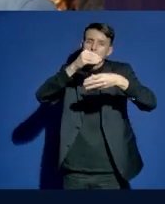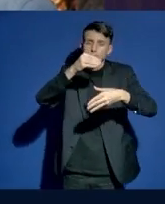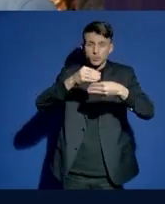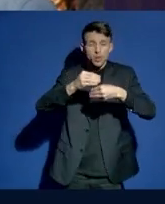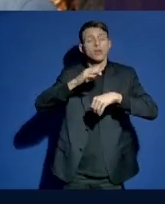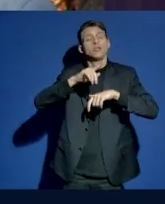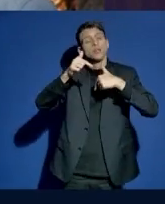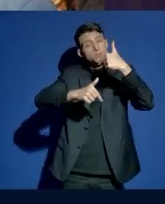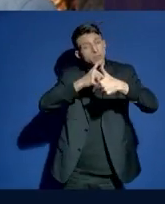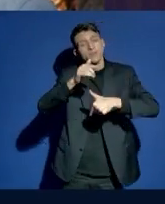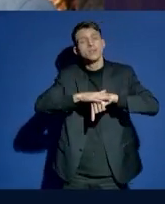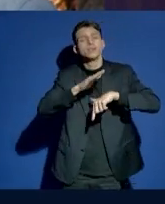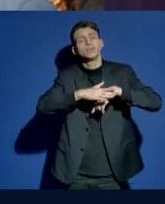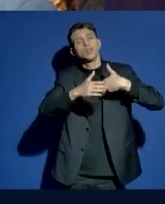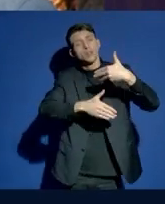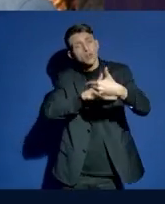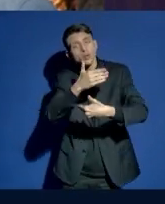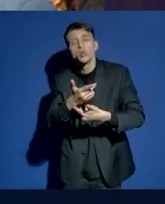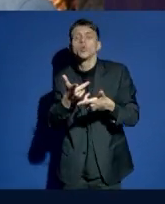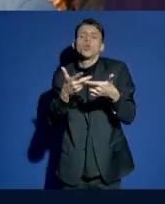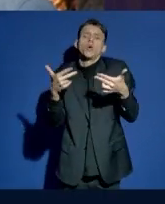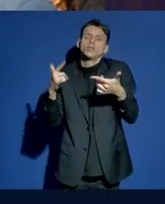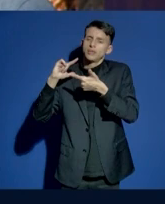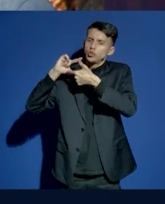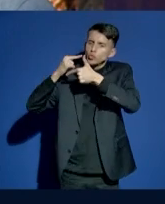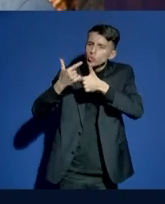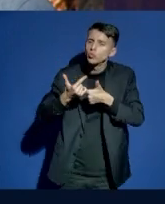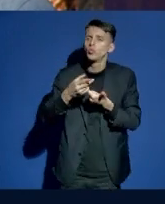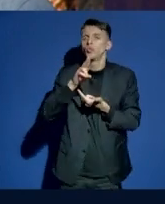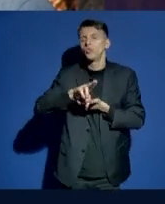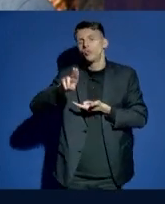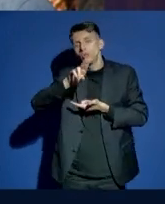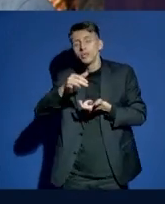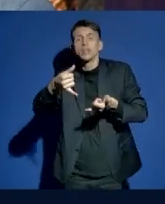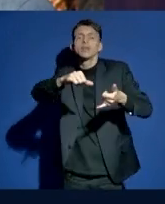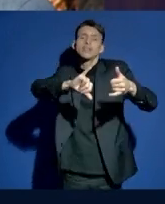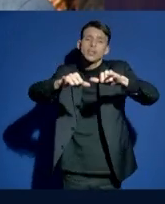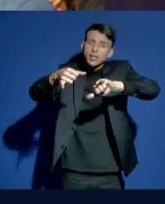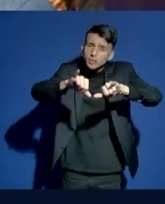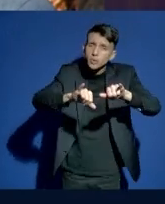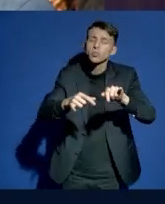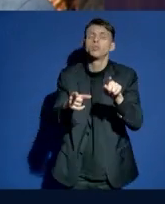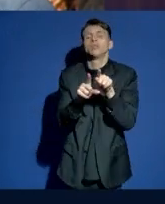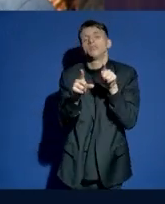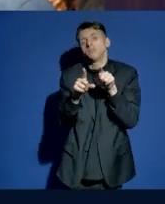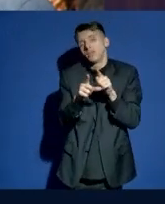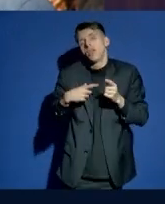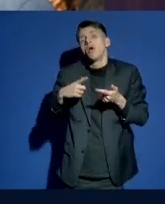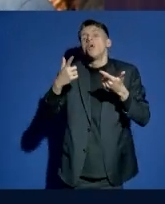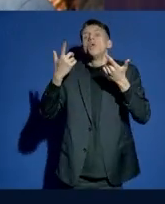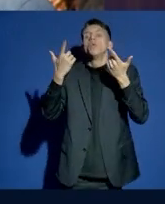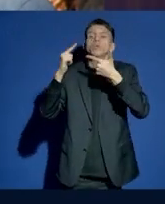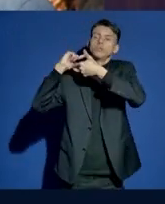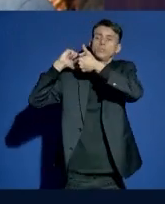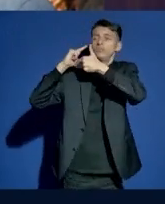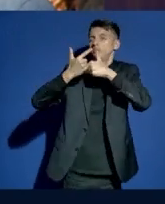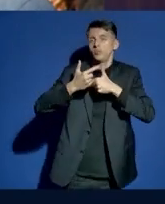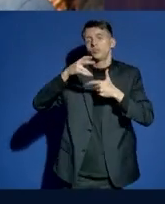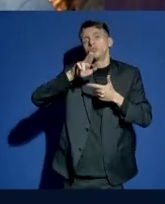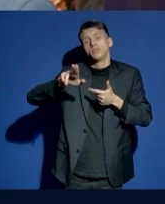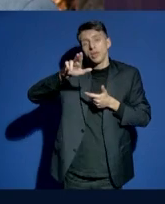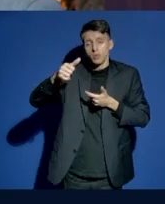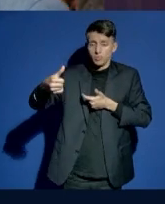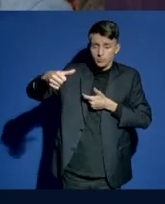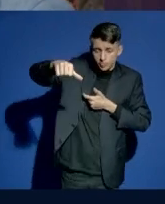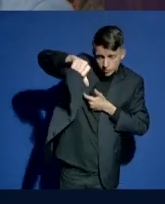daquilo que a gente entende dos insumos mais tradicionais, o insumo químico e o insumo tradicional de fertilizante, justamente